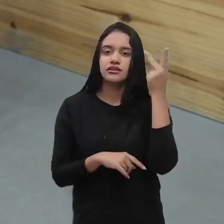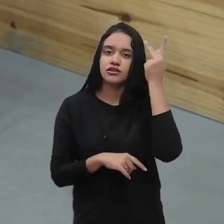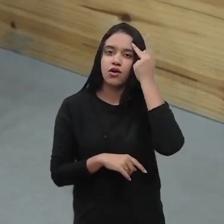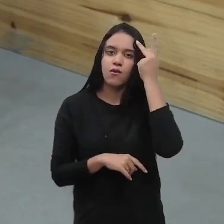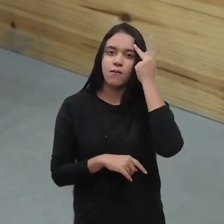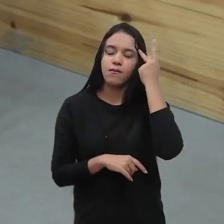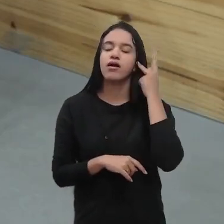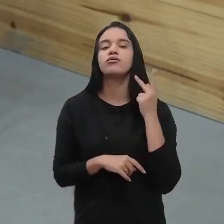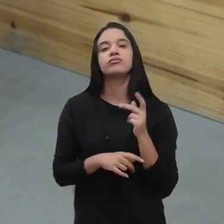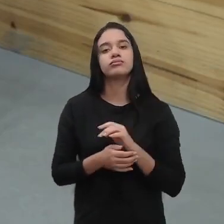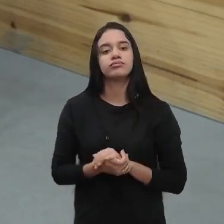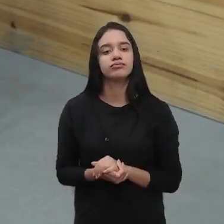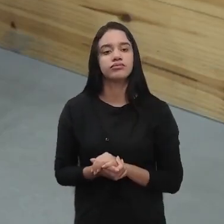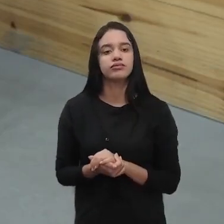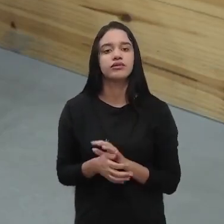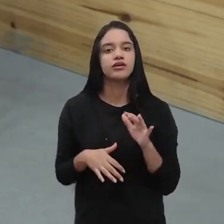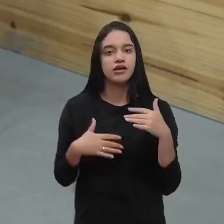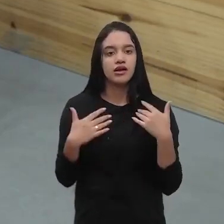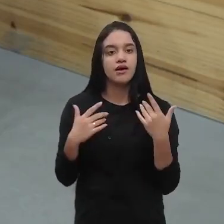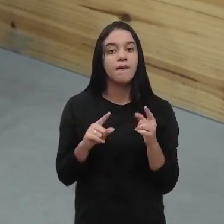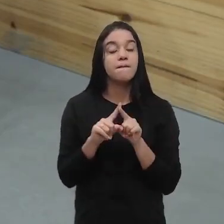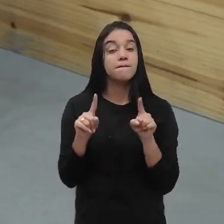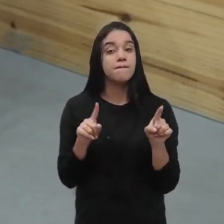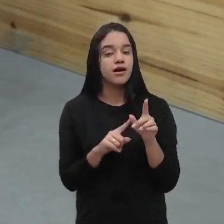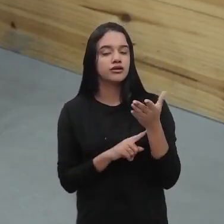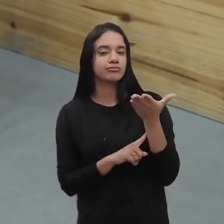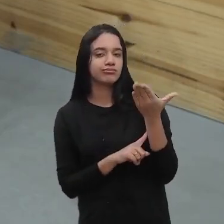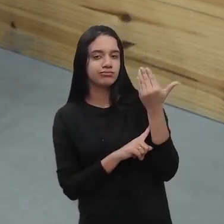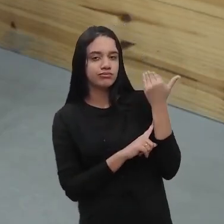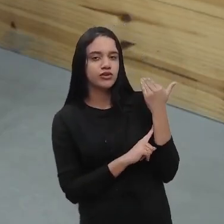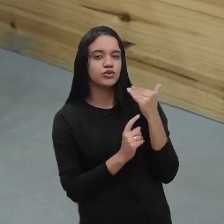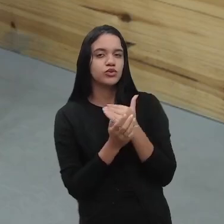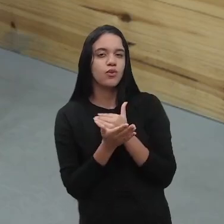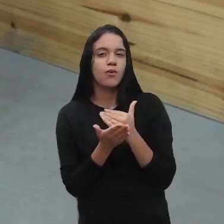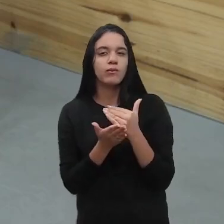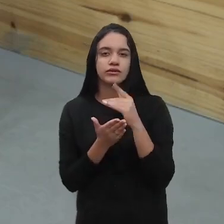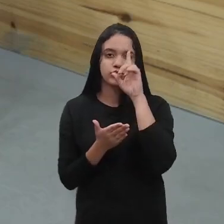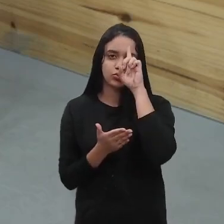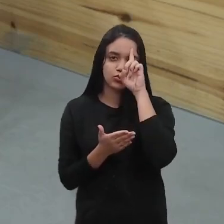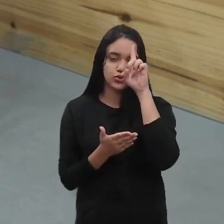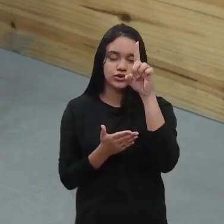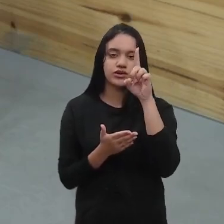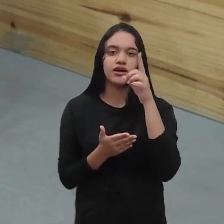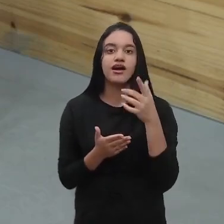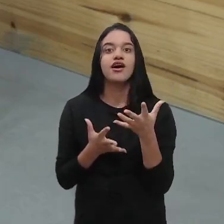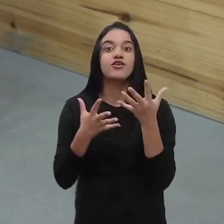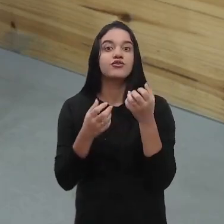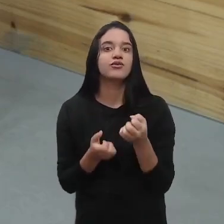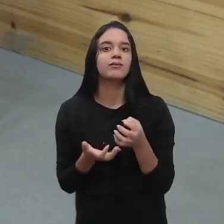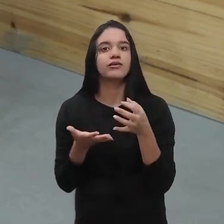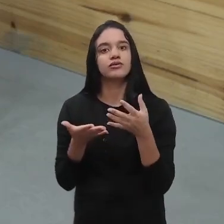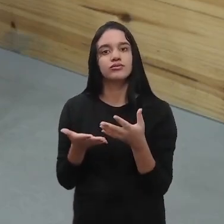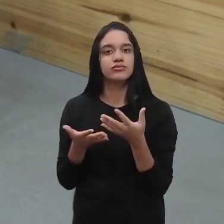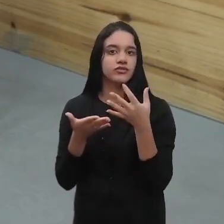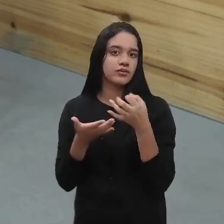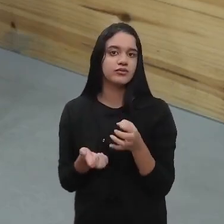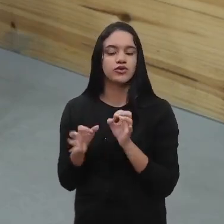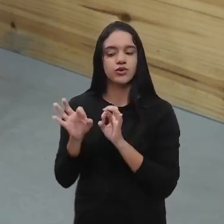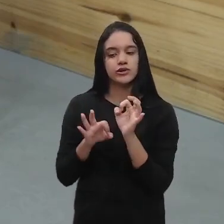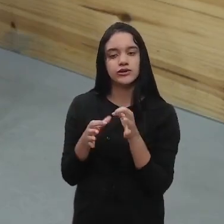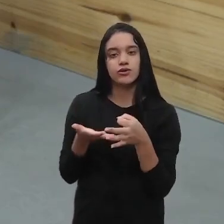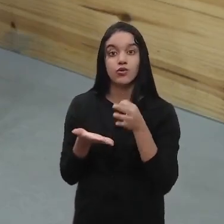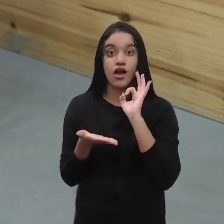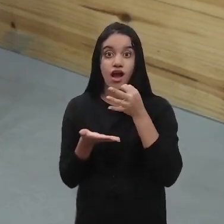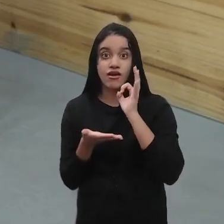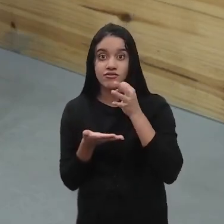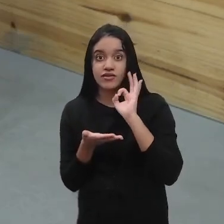estou ironizando, mas aqui ficou engraçado na época. No início do dia, vamos dar o café da manhã para os